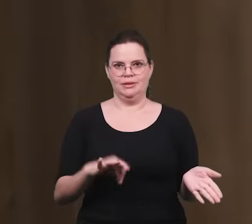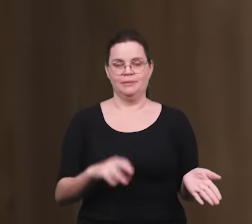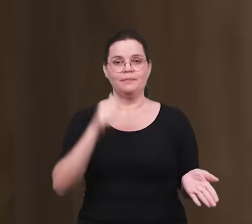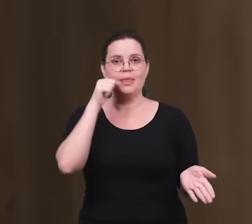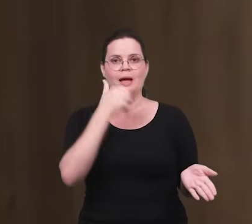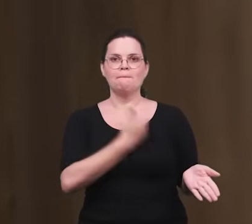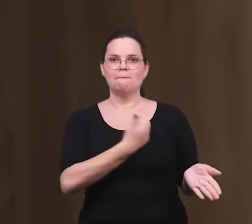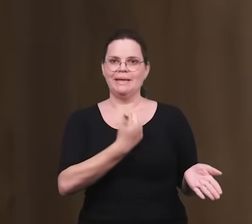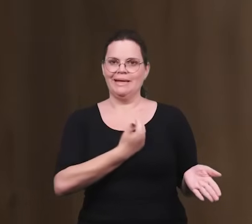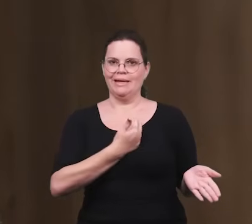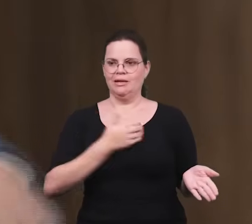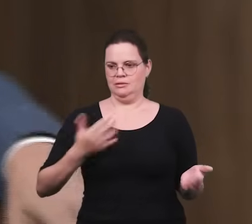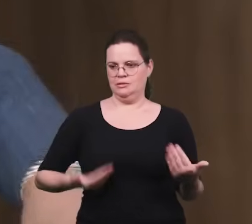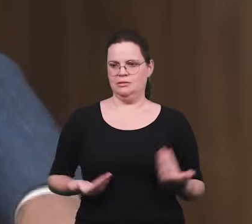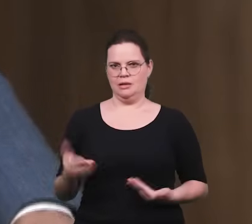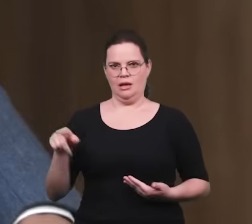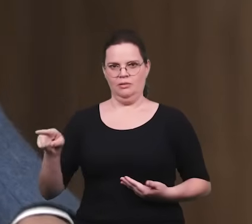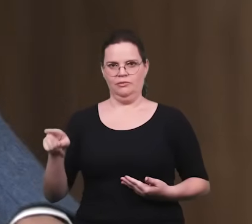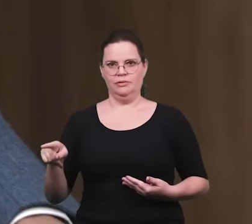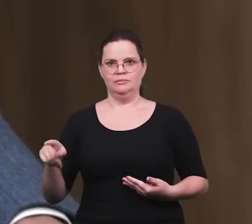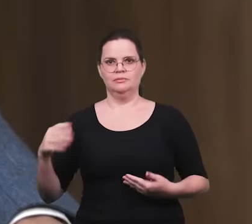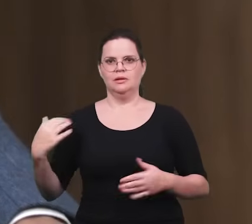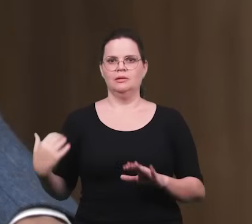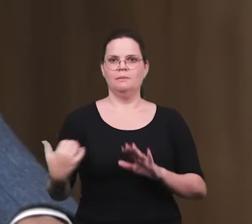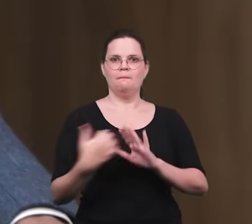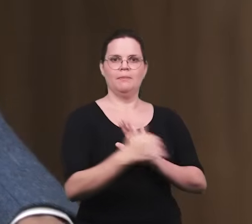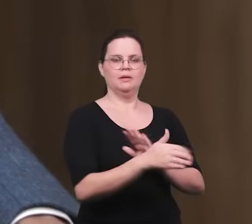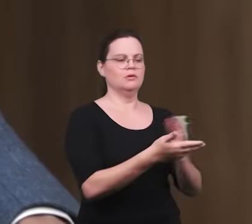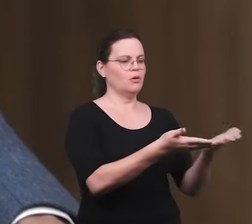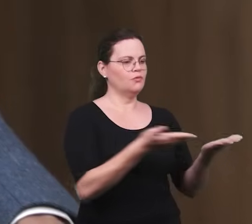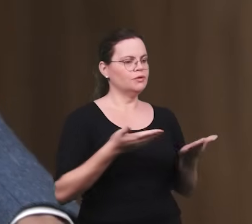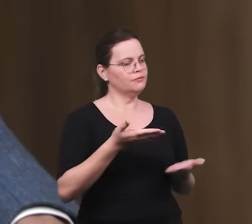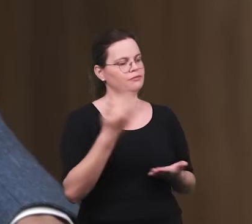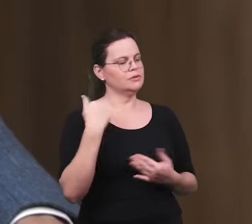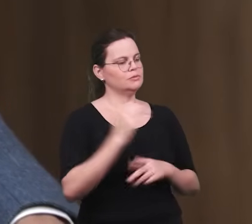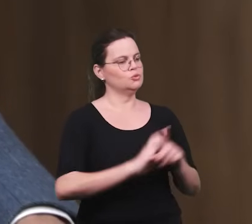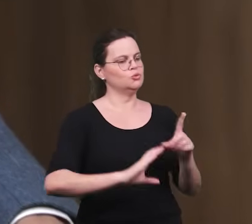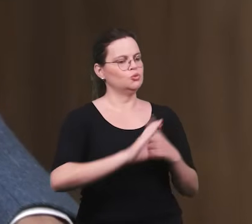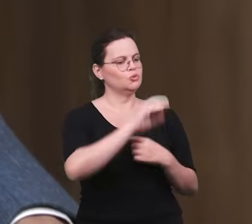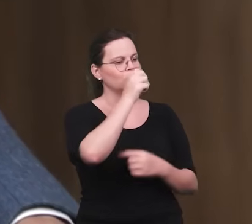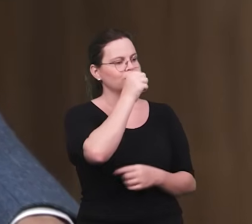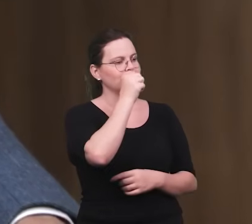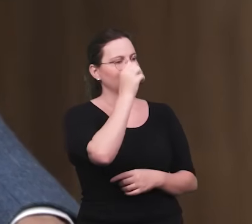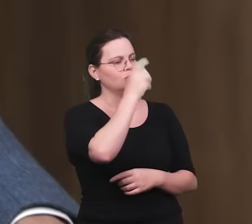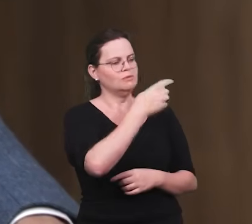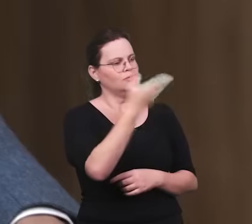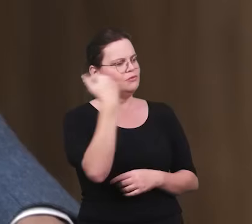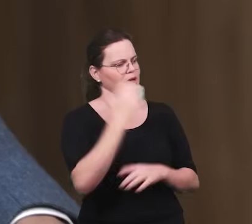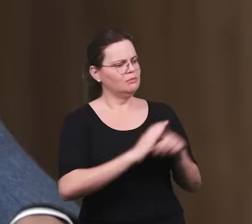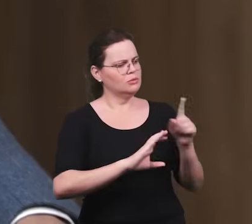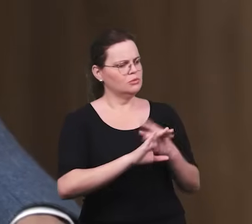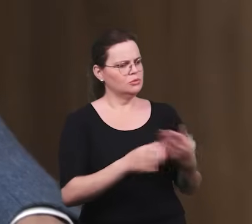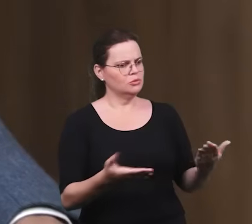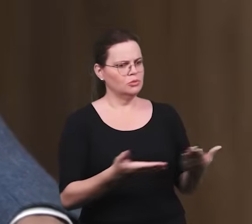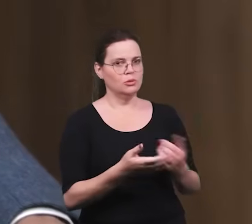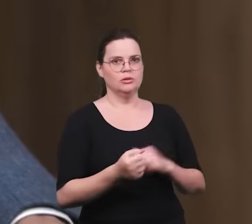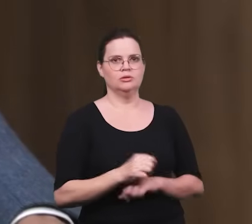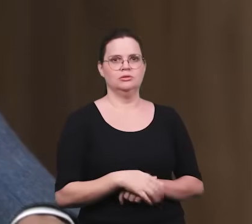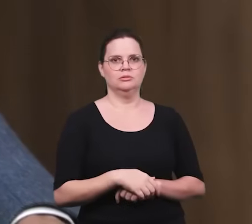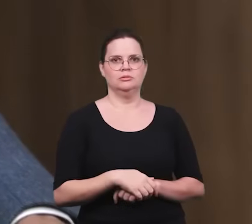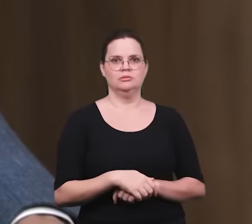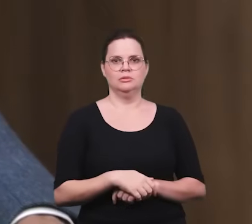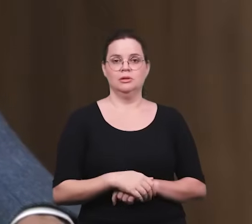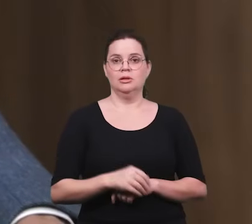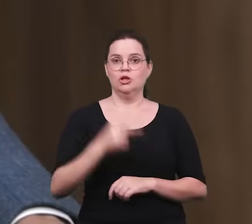uma amiga da igreja, mandou o convite para ele estar no culto no final de semana. Vem para o culto hoje, participa do culto.